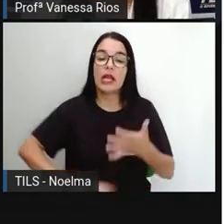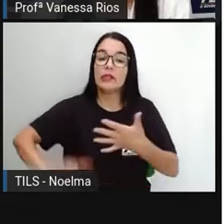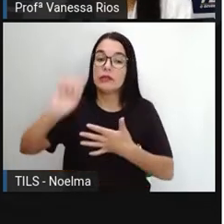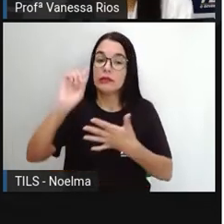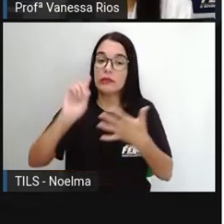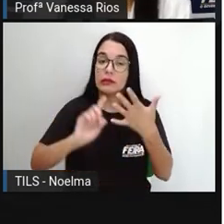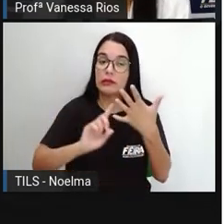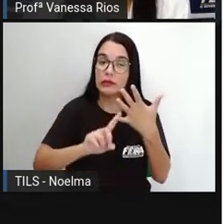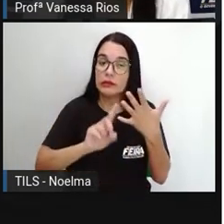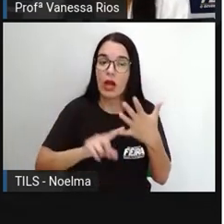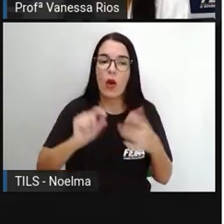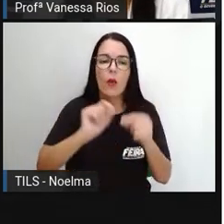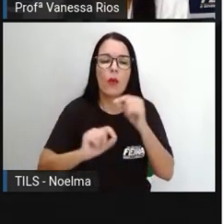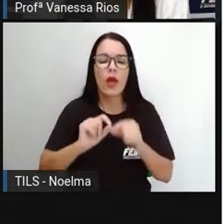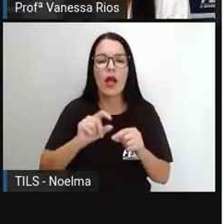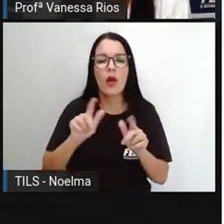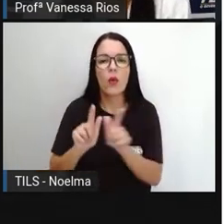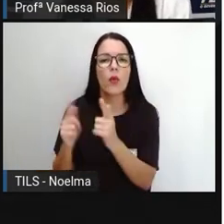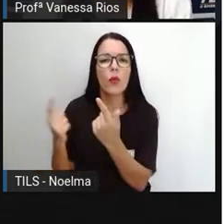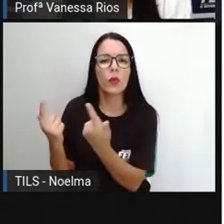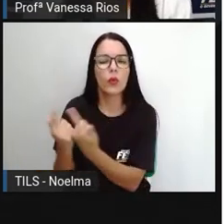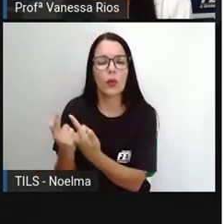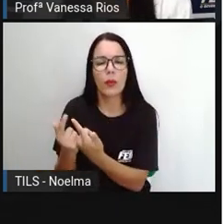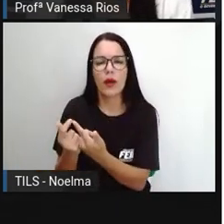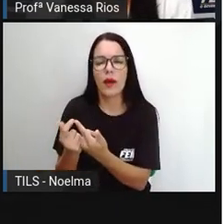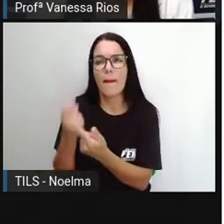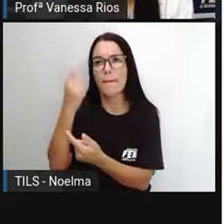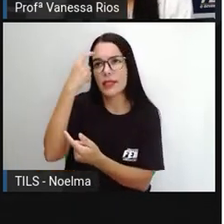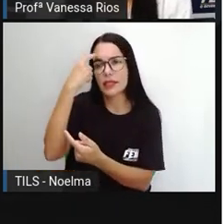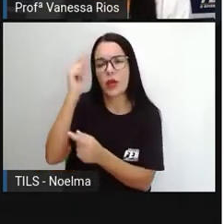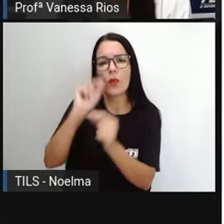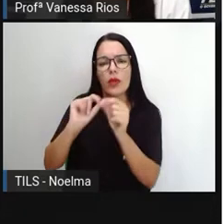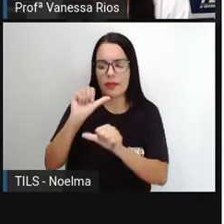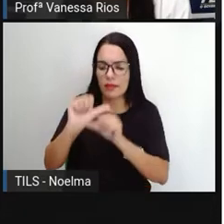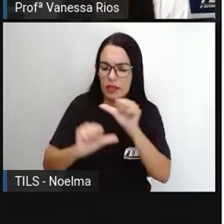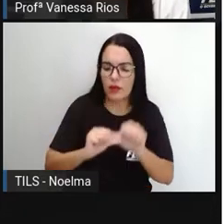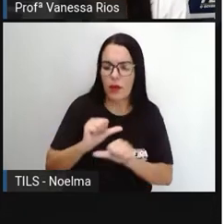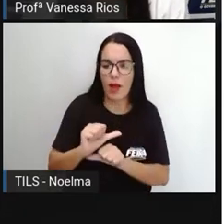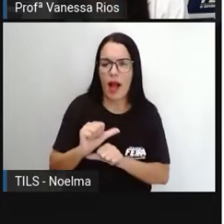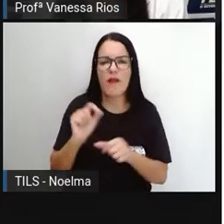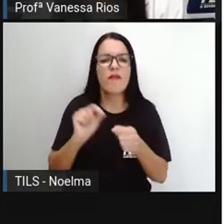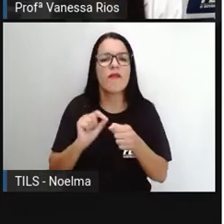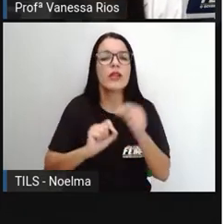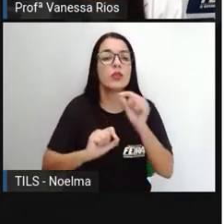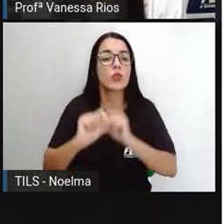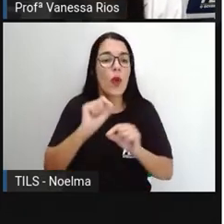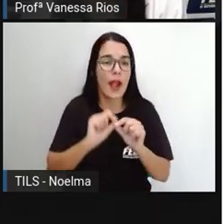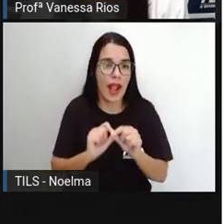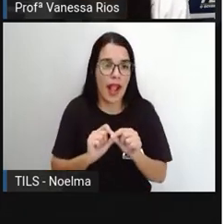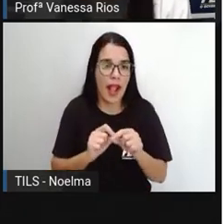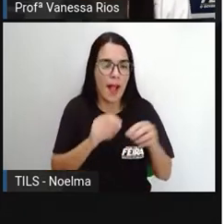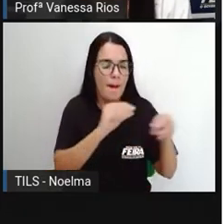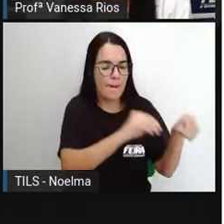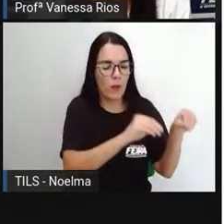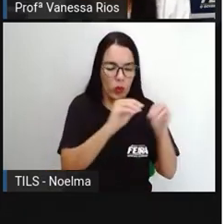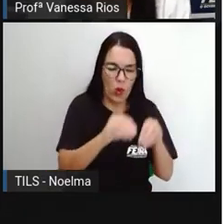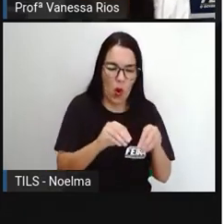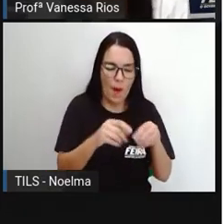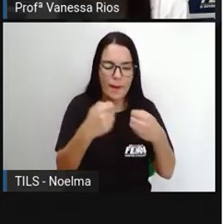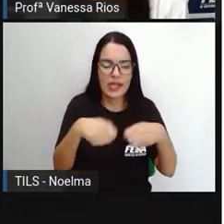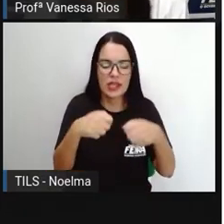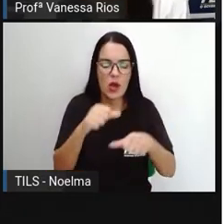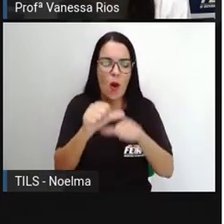a mudarem seu modo de vida? Lembrei que a Pró falou que tudo vai mudando, vai se transformando. Então a gente já